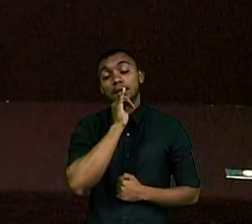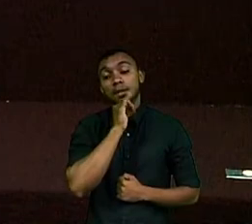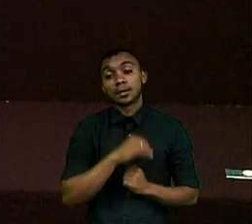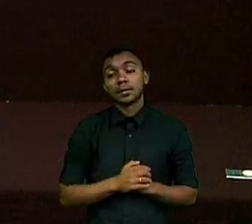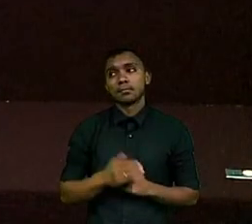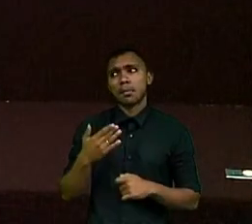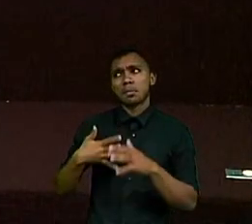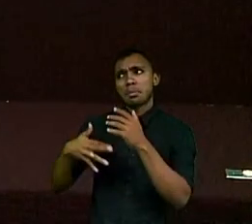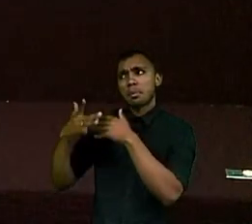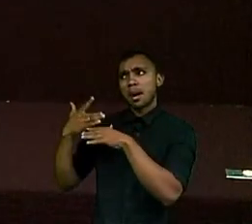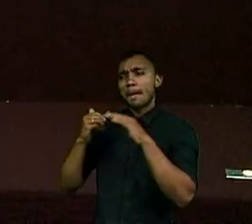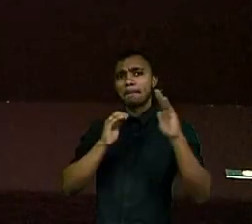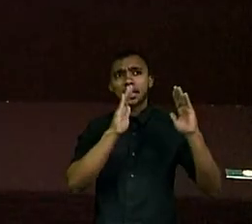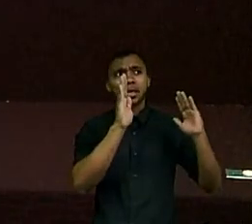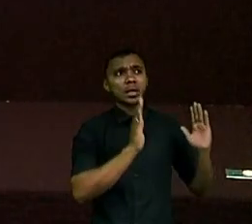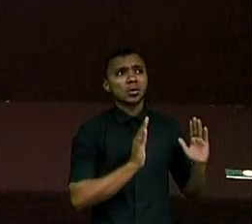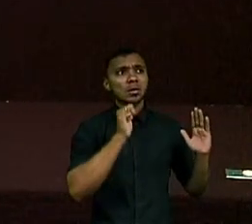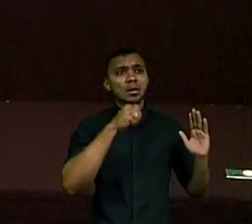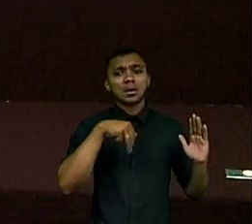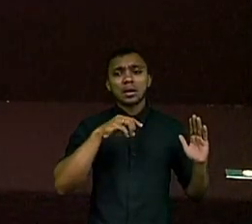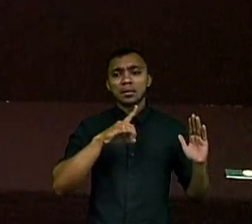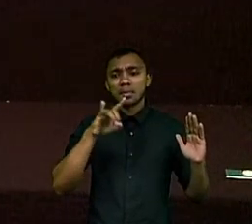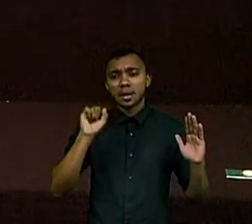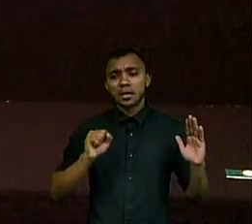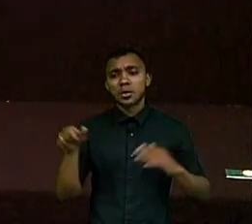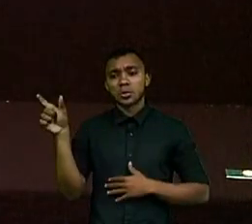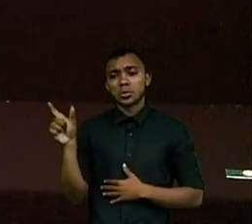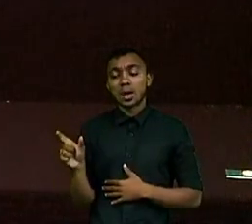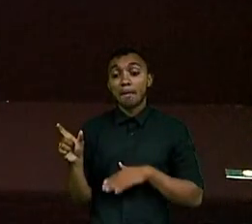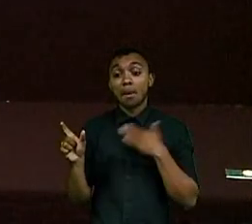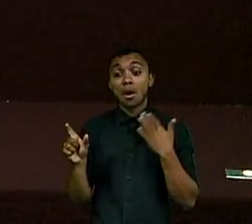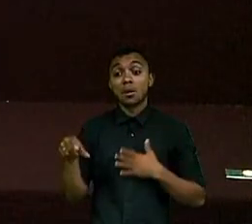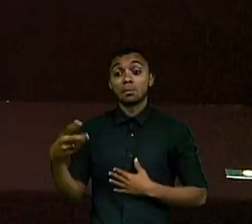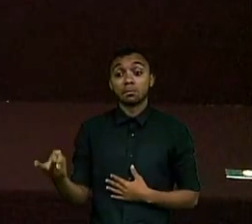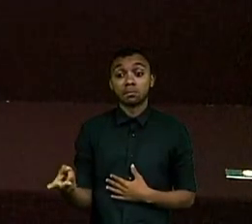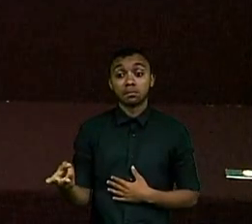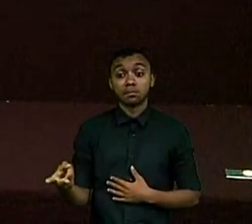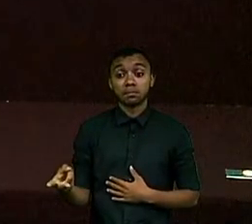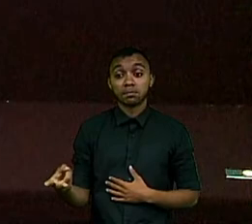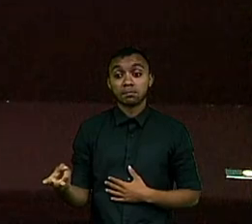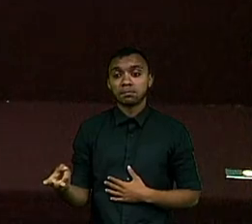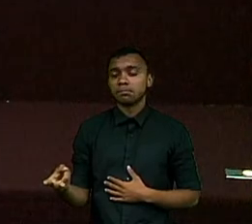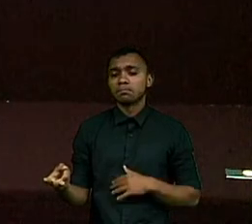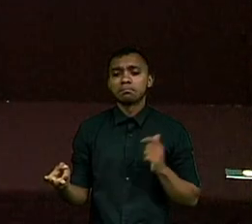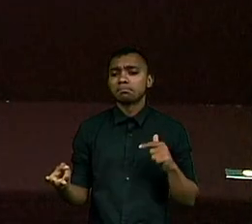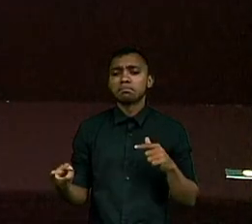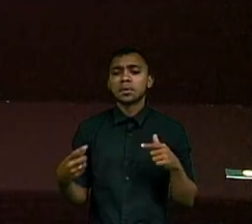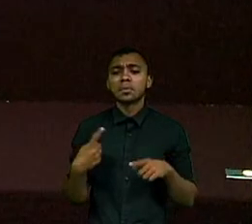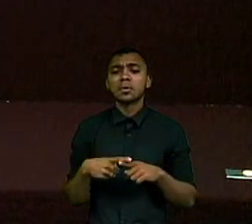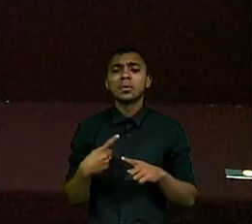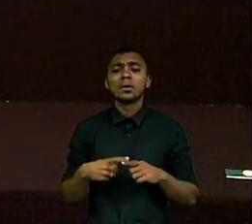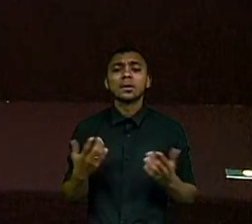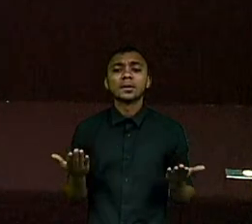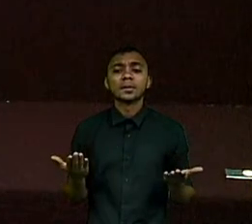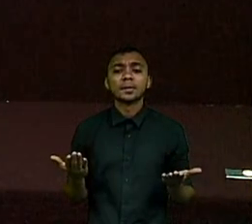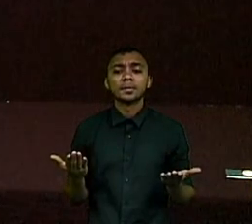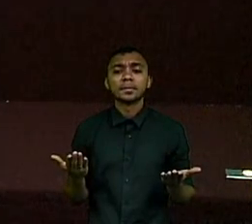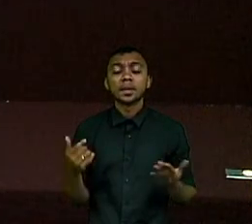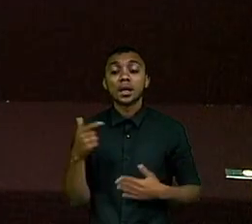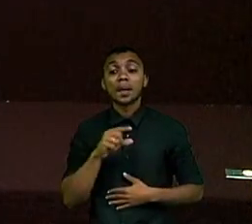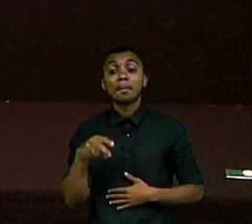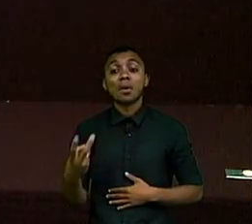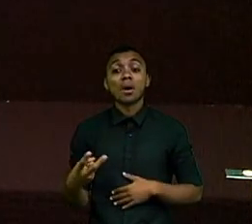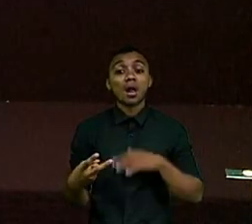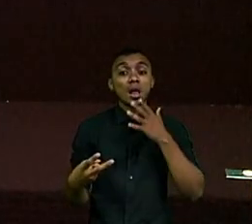média o indivíduo faleceu de morte na qual era a causa da morte ninguém sabia Deus